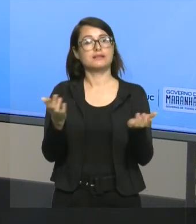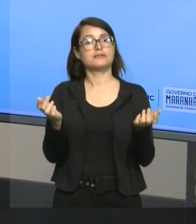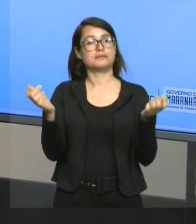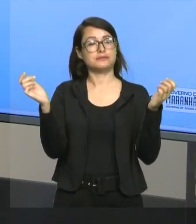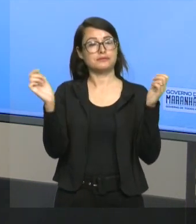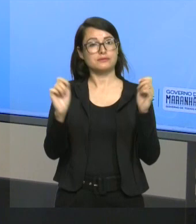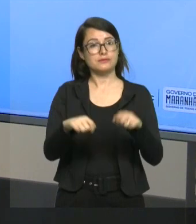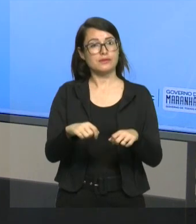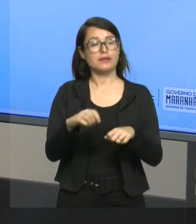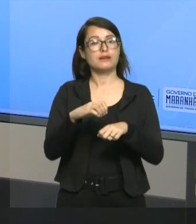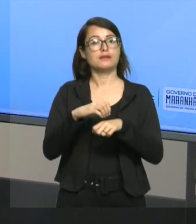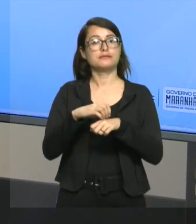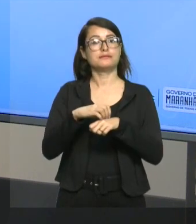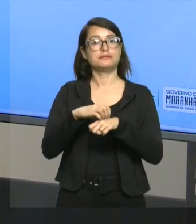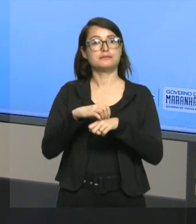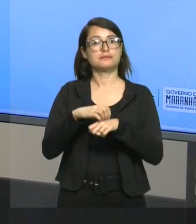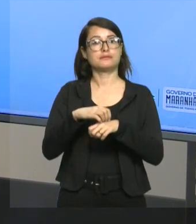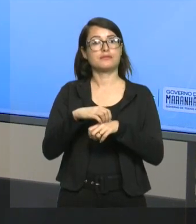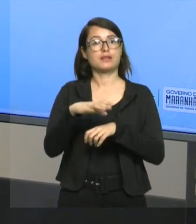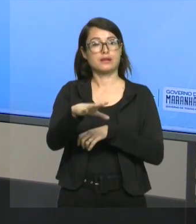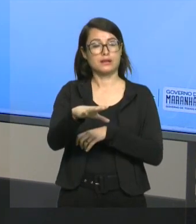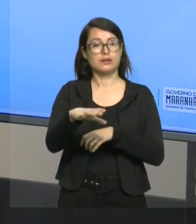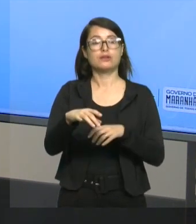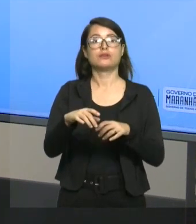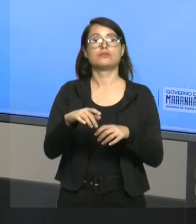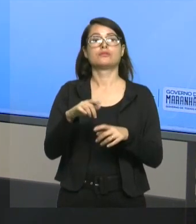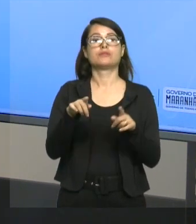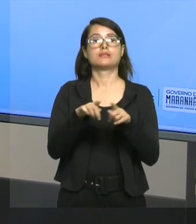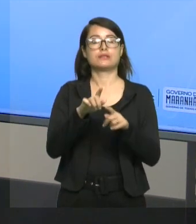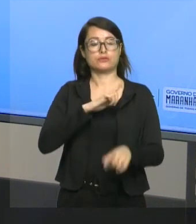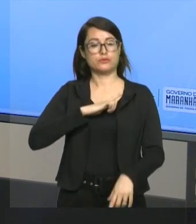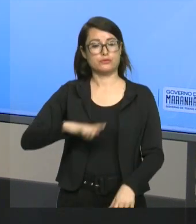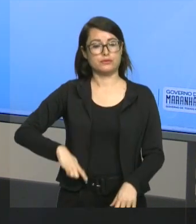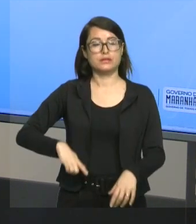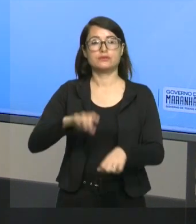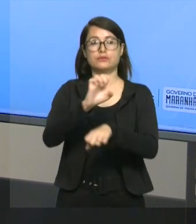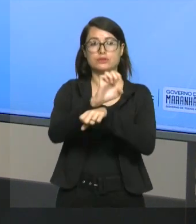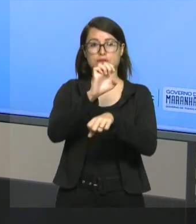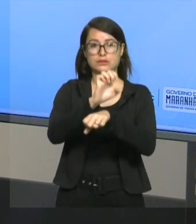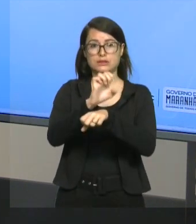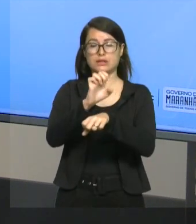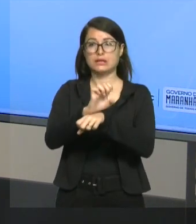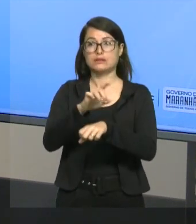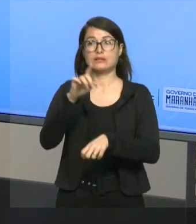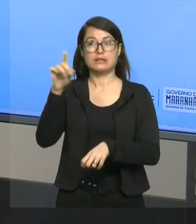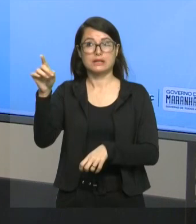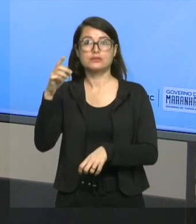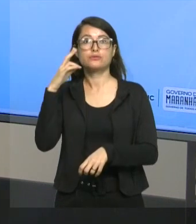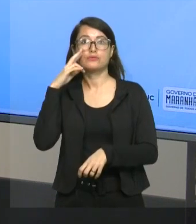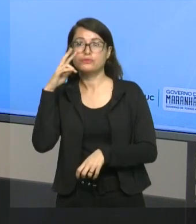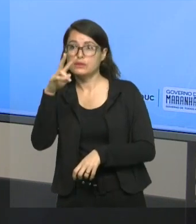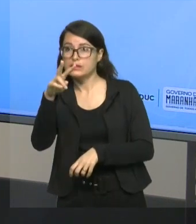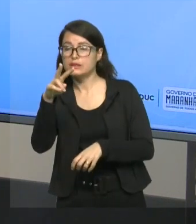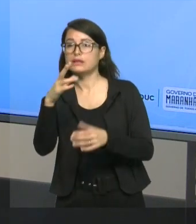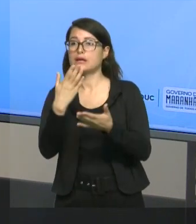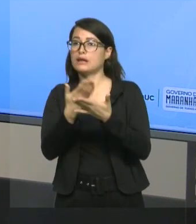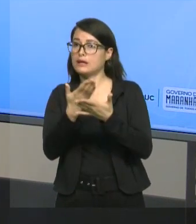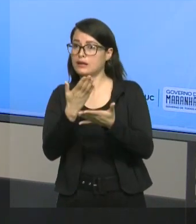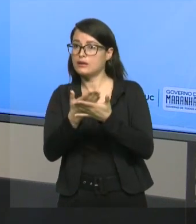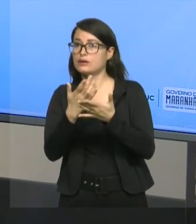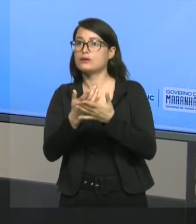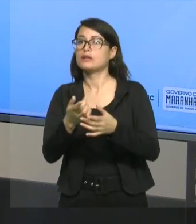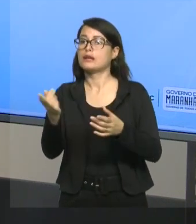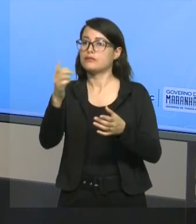disponibilizadas nas páginas do Governo do Estado. Você pode ir lá e voltar quantas vezes forem